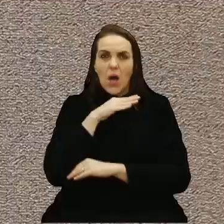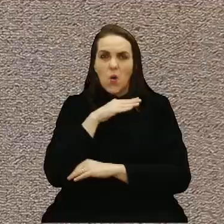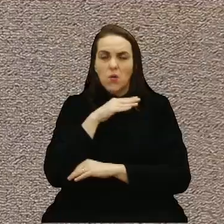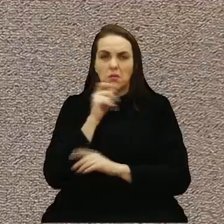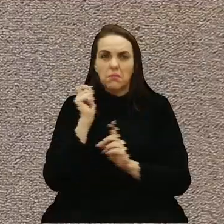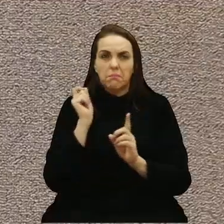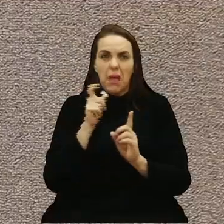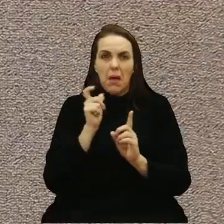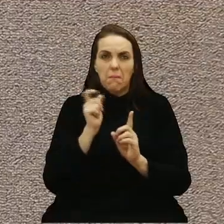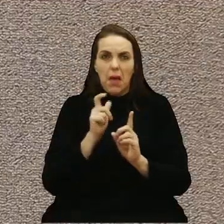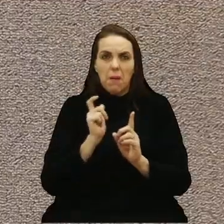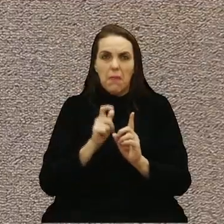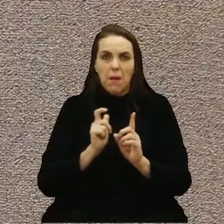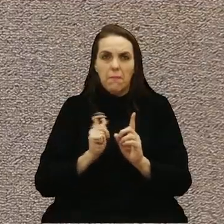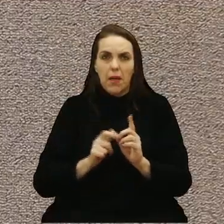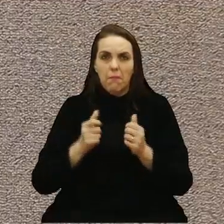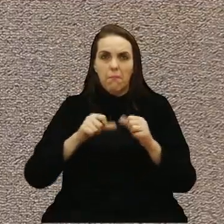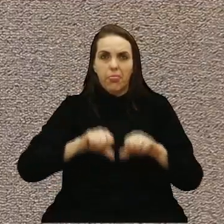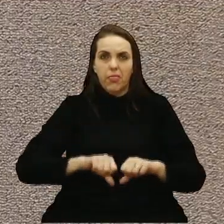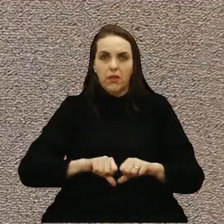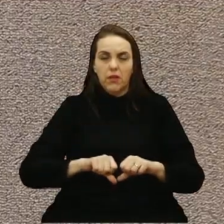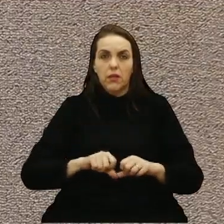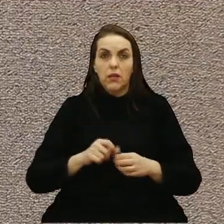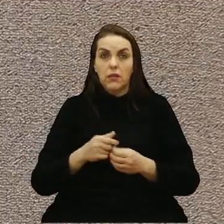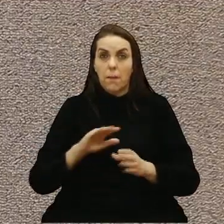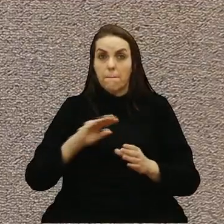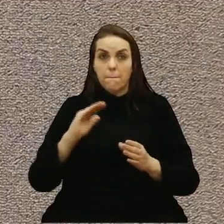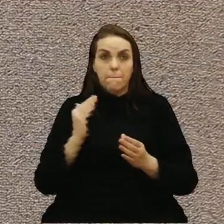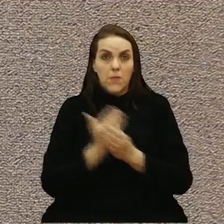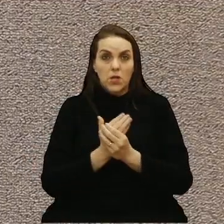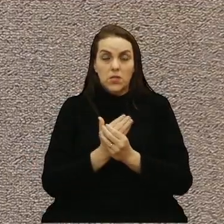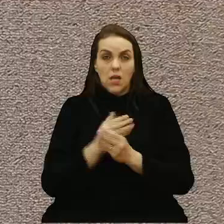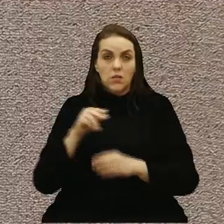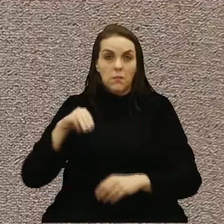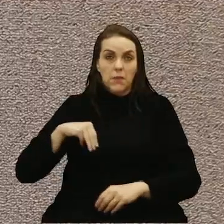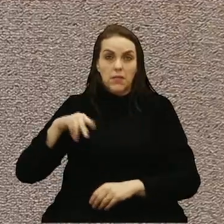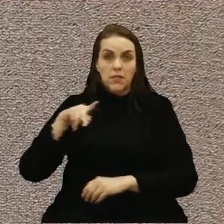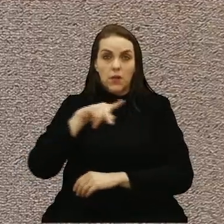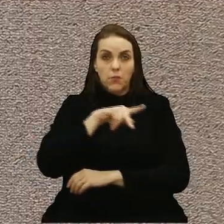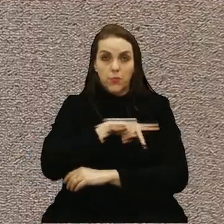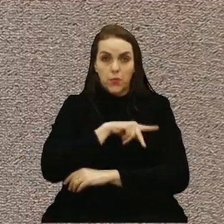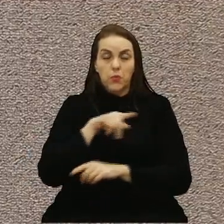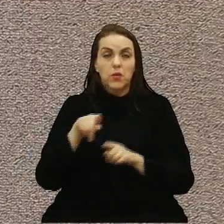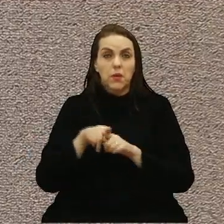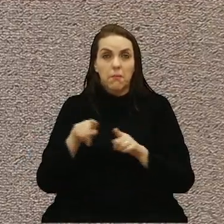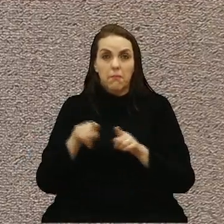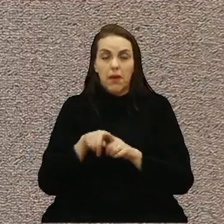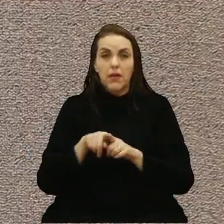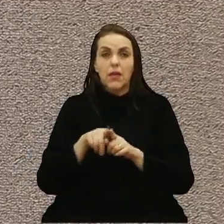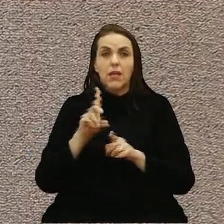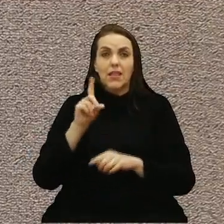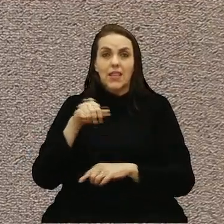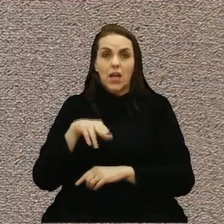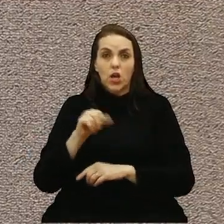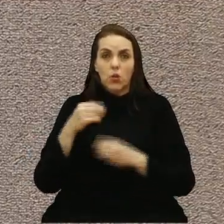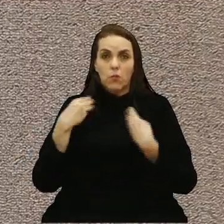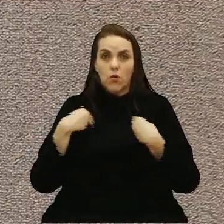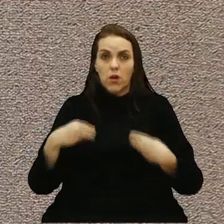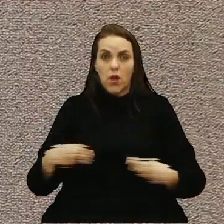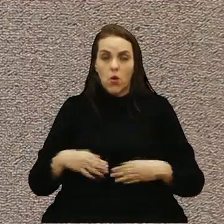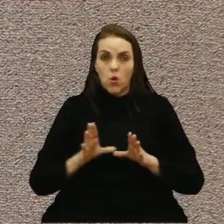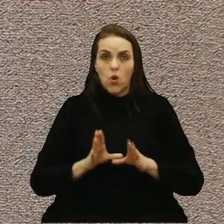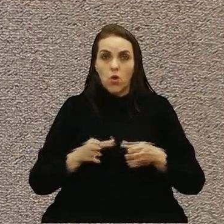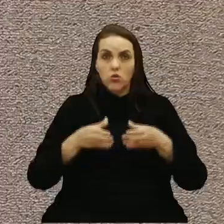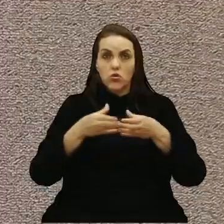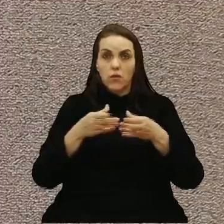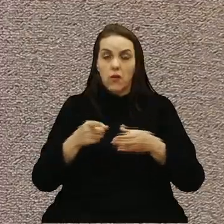depreciativo. Ao invés de sofrer um processo pelo Ministério Público e um dano moral coletivo, ele foi elevado